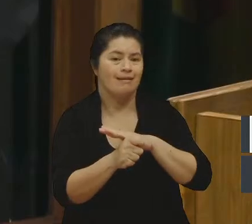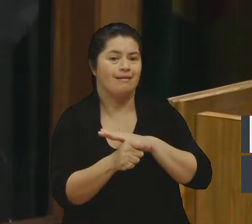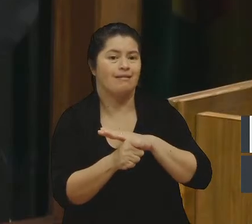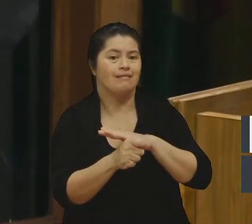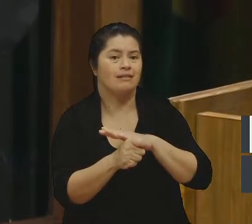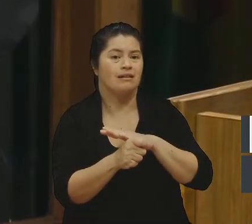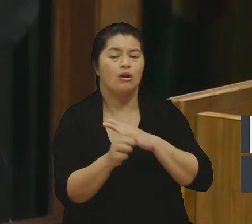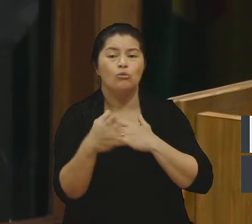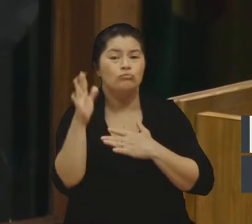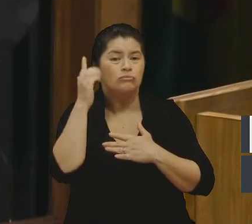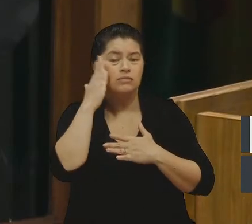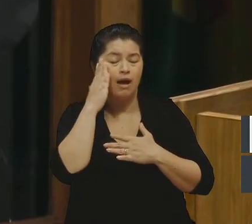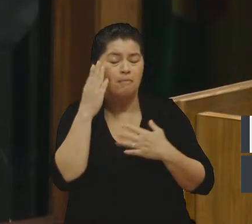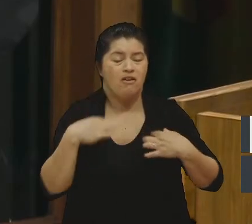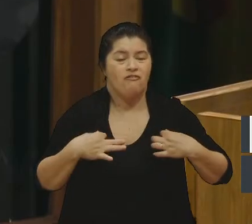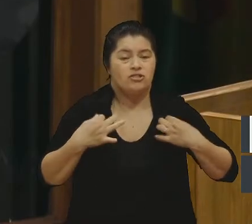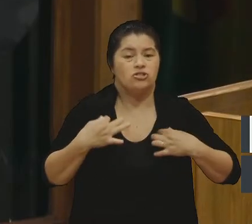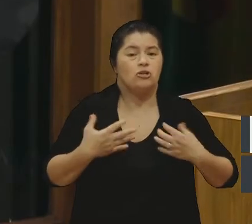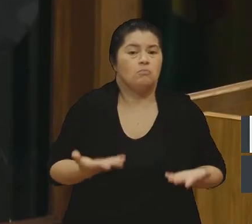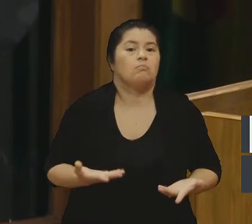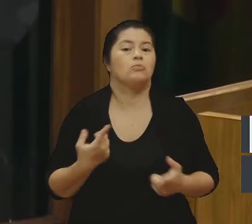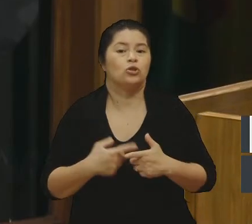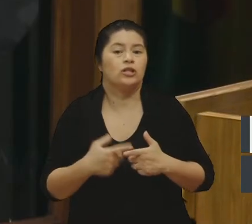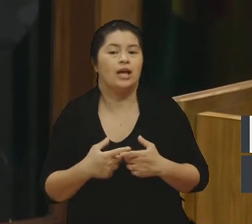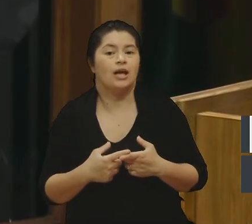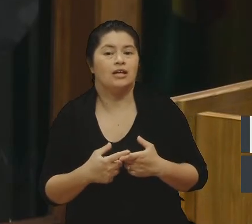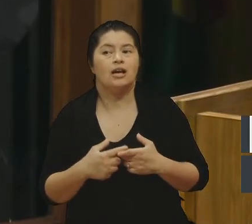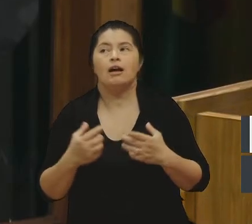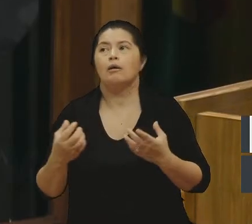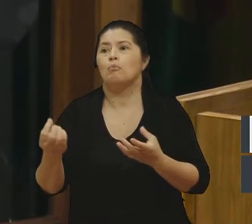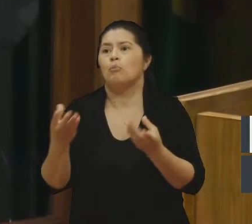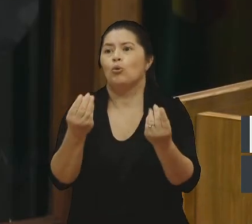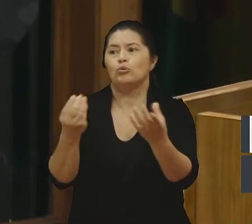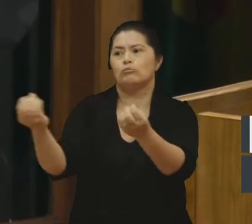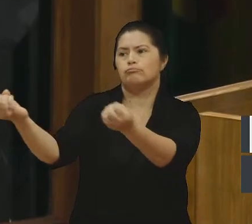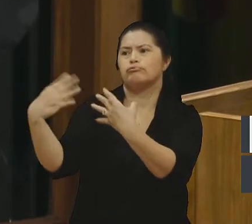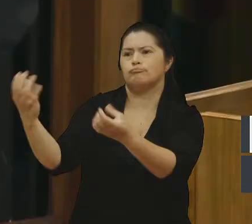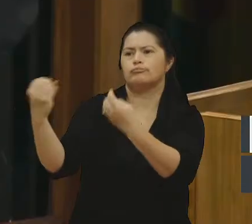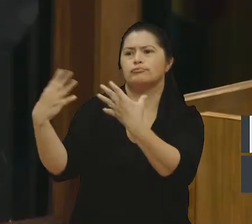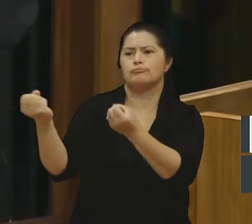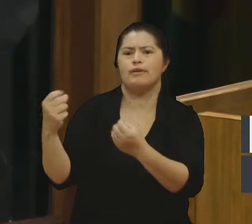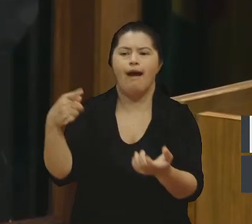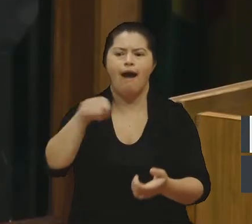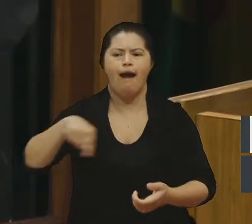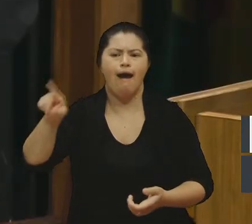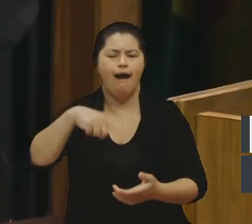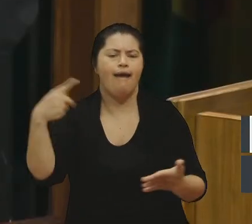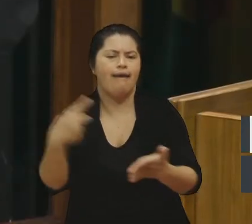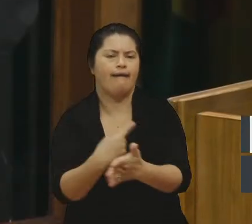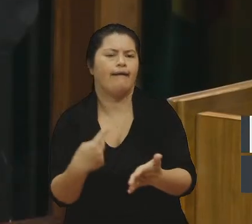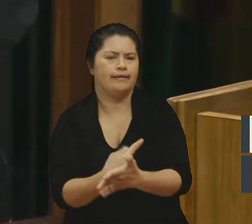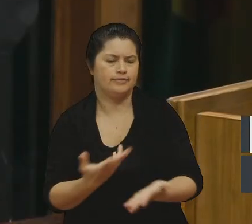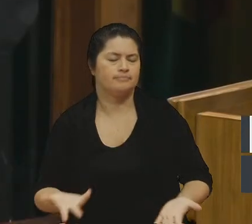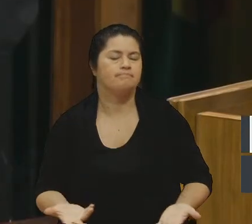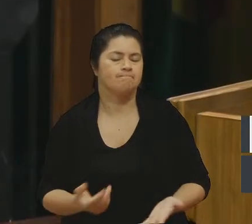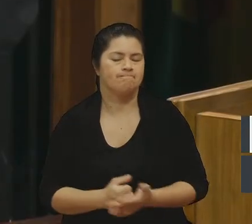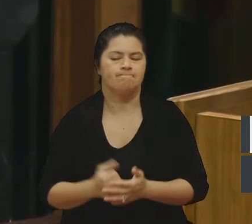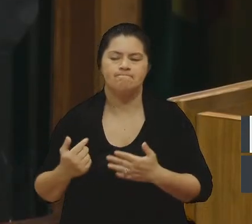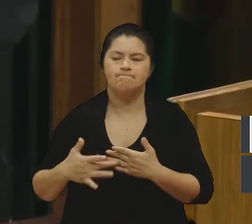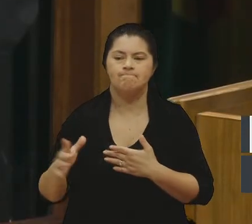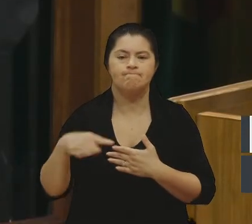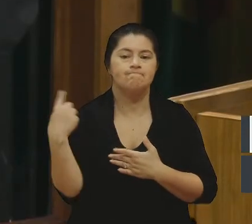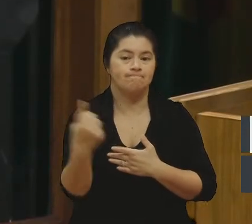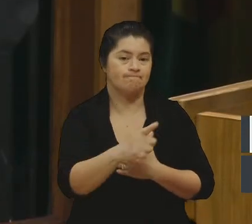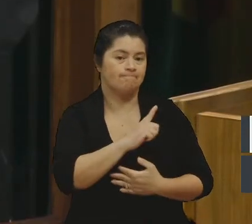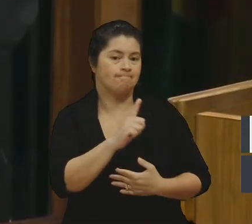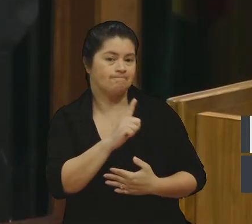vestir. Não é verdade? Porque está todo mundo ensinando para a gente que está errado. Então, quanto mais repertório a gente tiver,